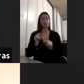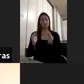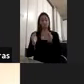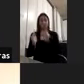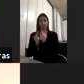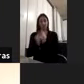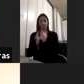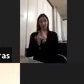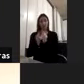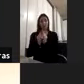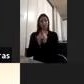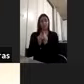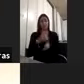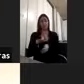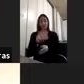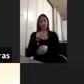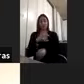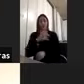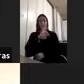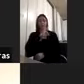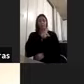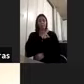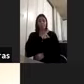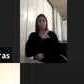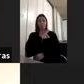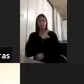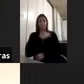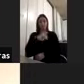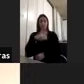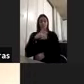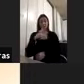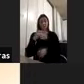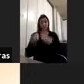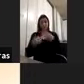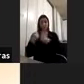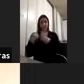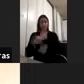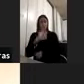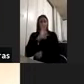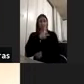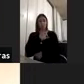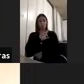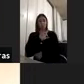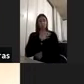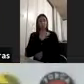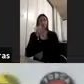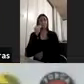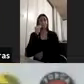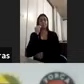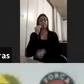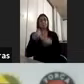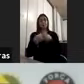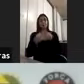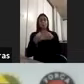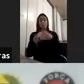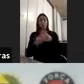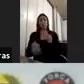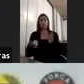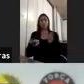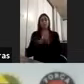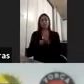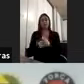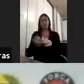Militar do Paraná, 2 viaturas da Polícia Militar, para escoltar o ônibus dentro da fábrica, Gilson. Que isso? Entendeu? As